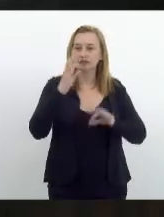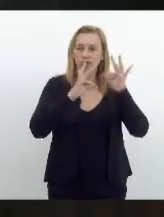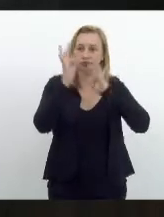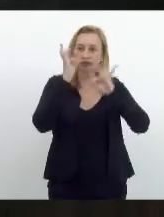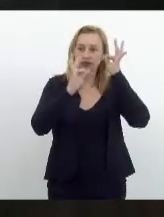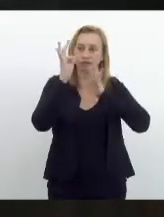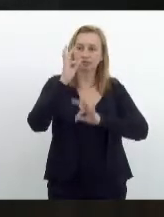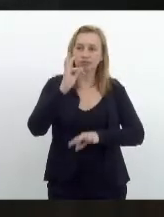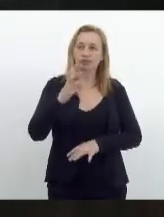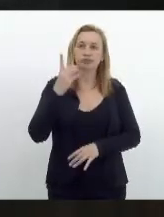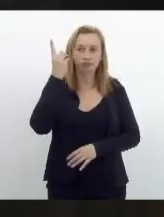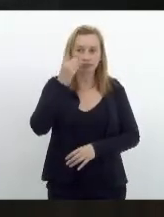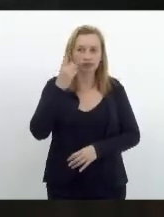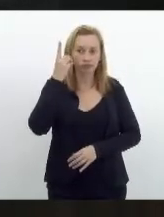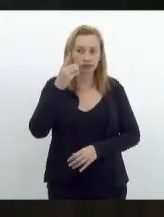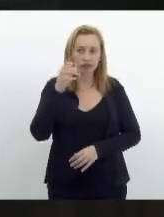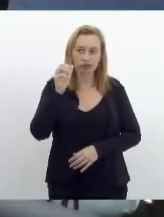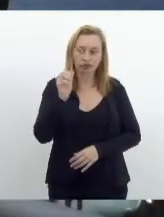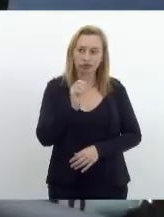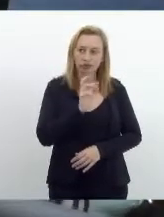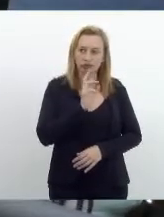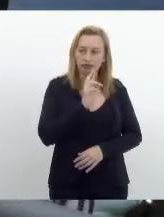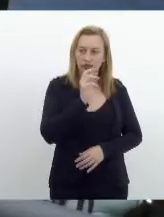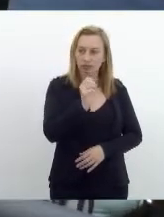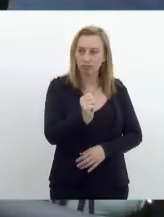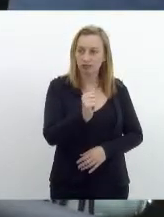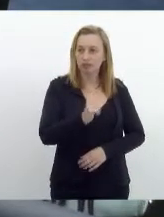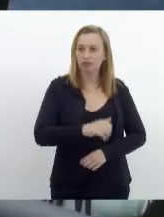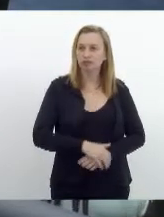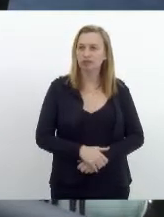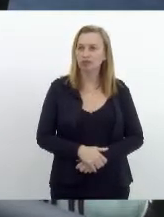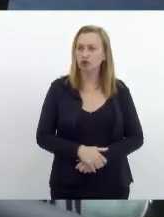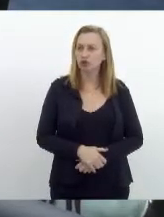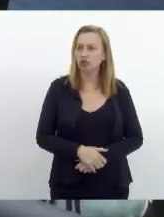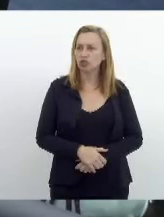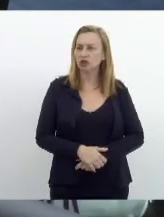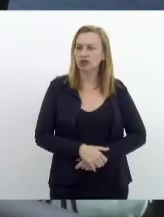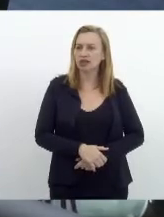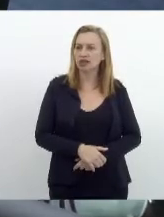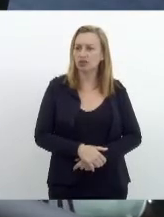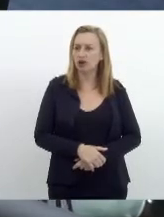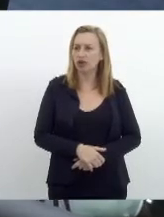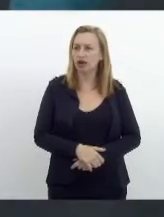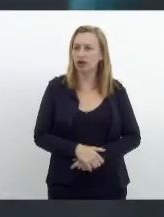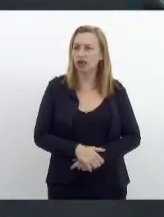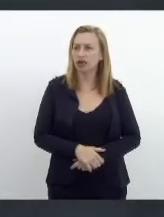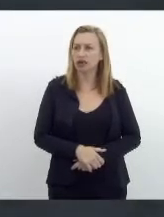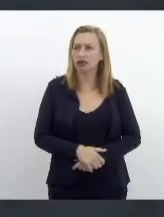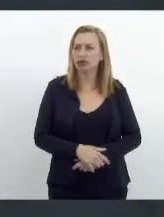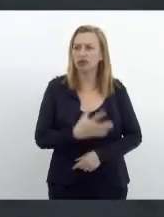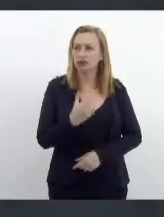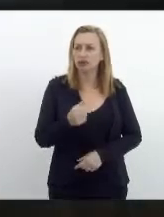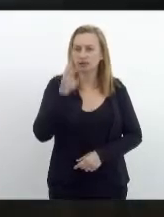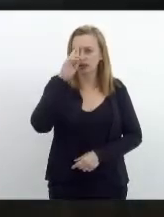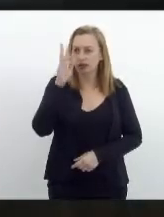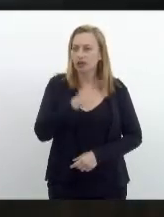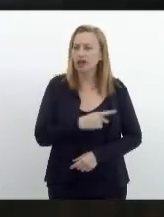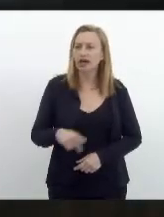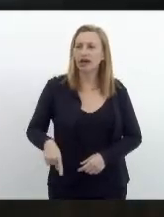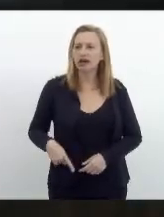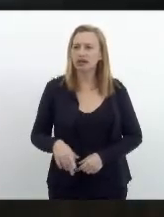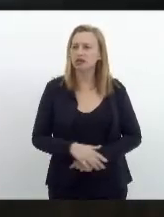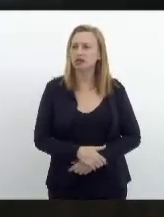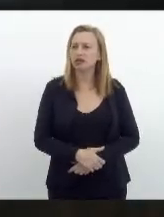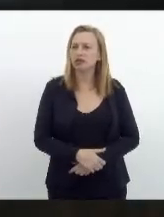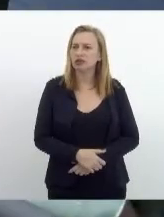deputado Amorim, para emitir parecer. Parecer favorável, senhor presidente.